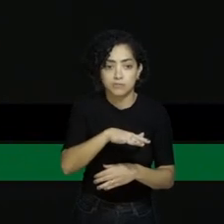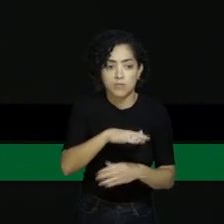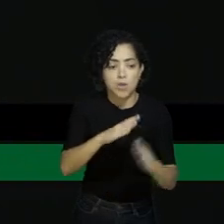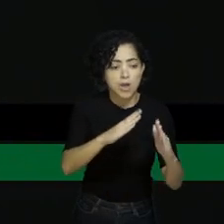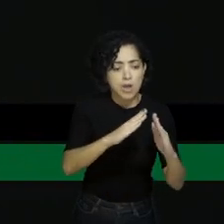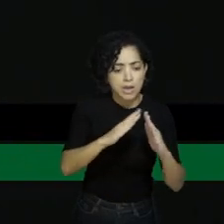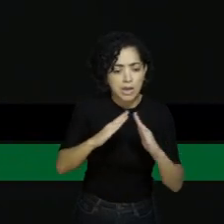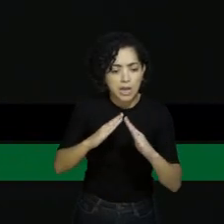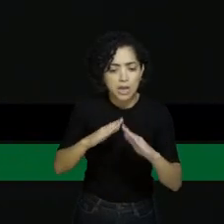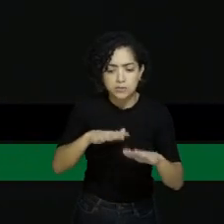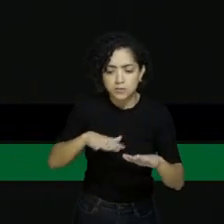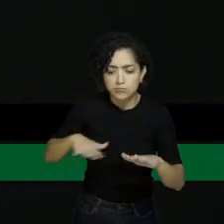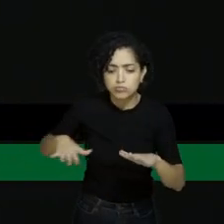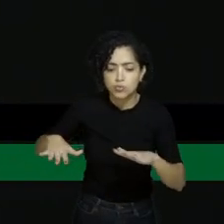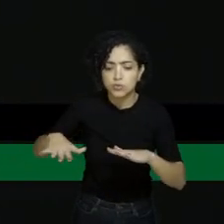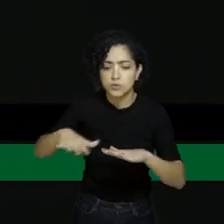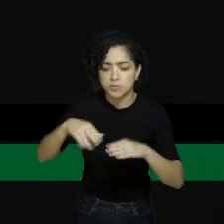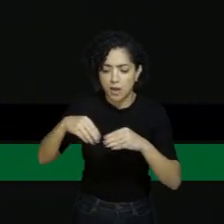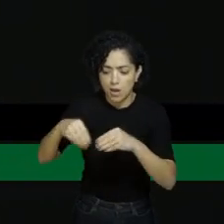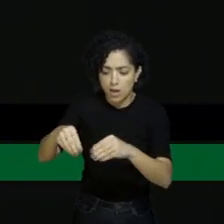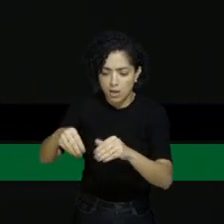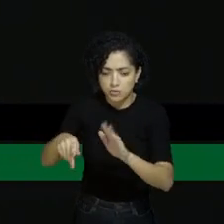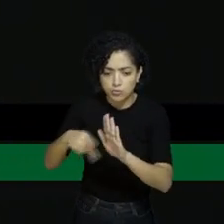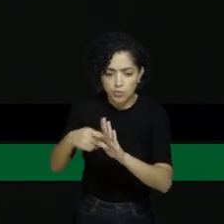moradas. E neste espaço,